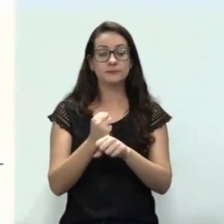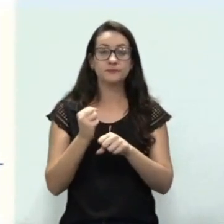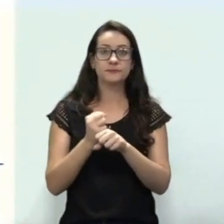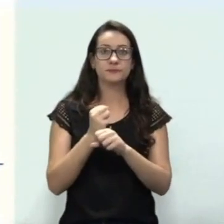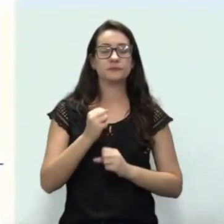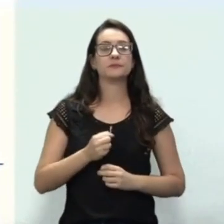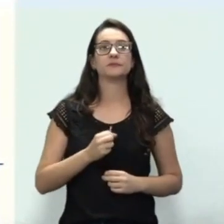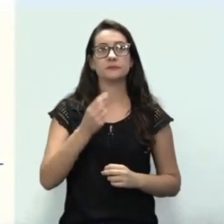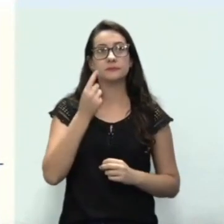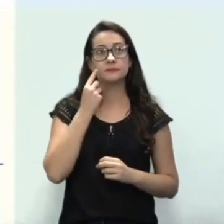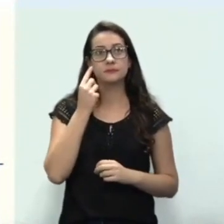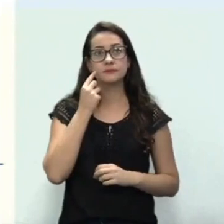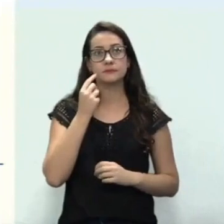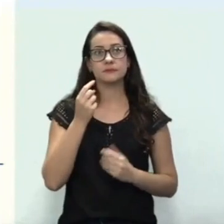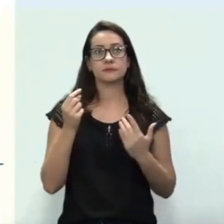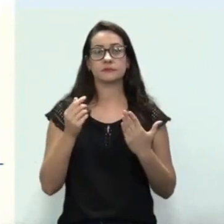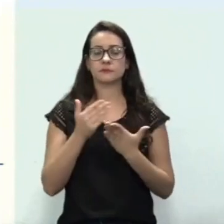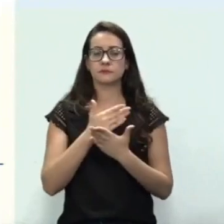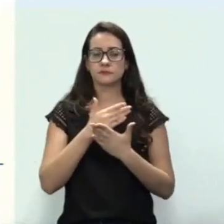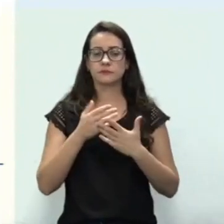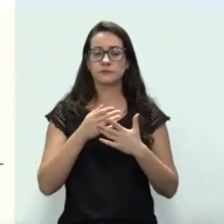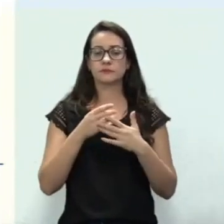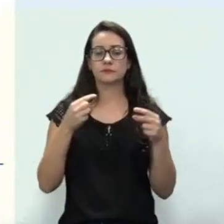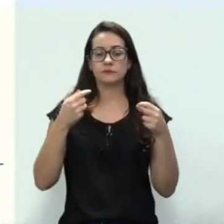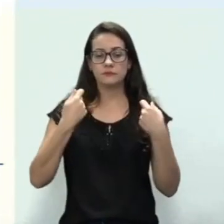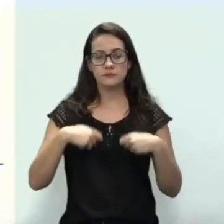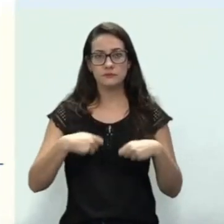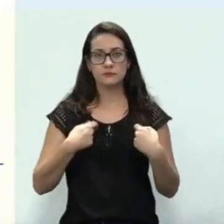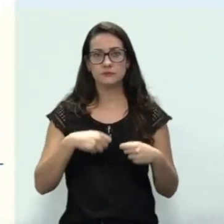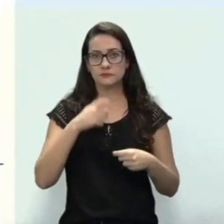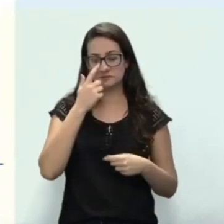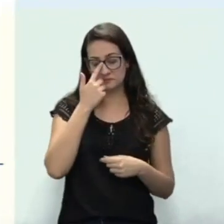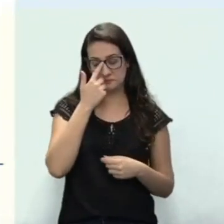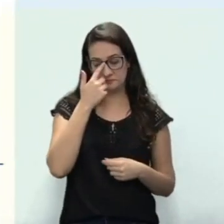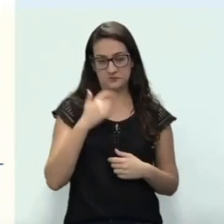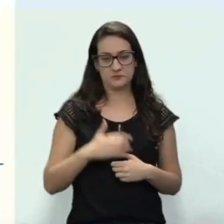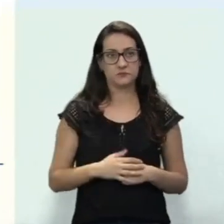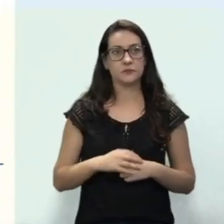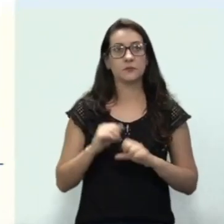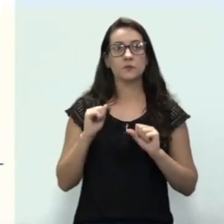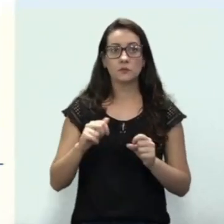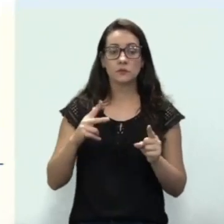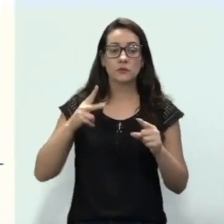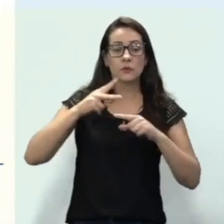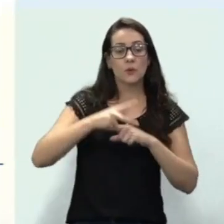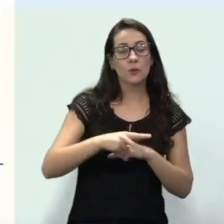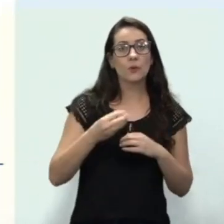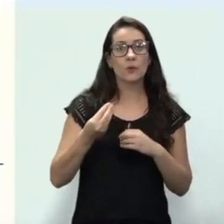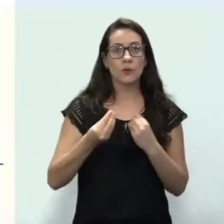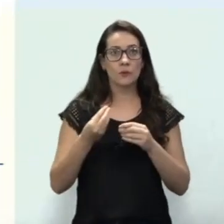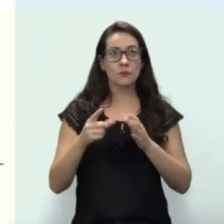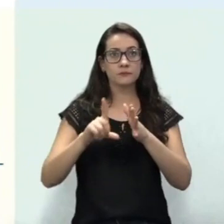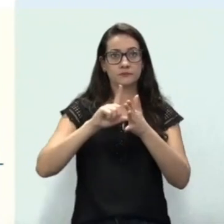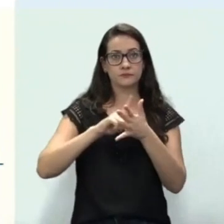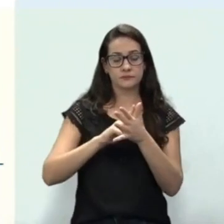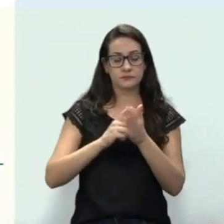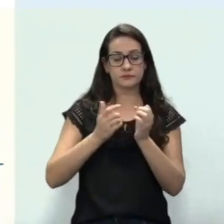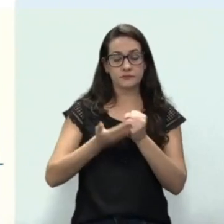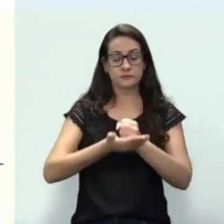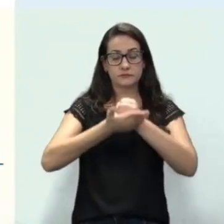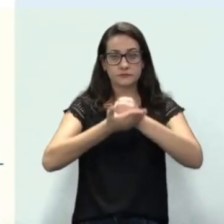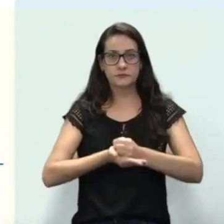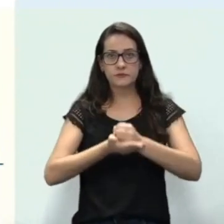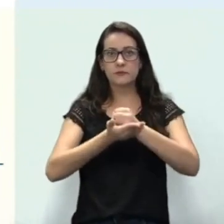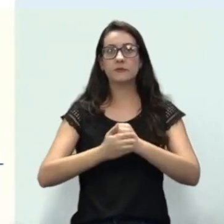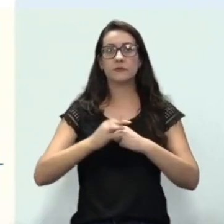elas podem ser, tem algumas condições. Elas podem ser interrompidas antes dos apoios. Então, segundo o gráfico